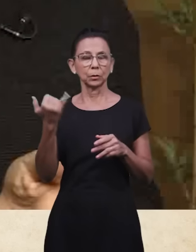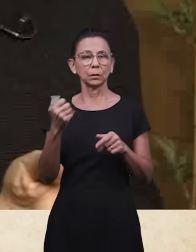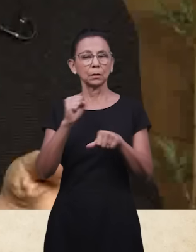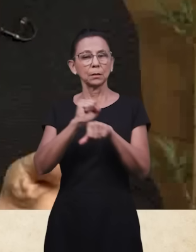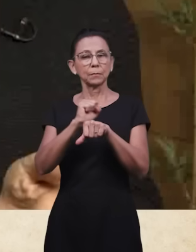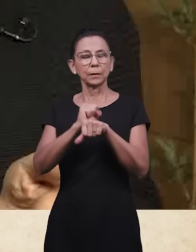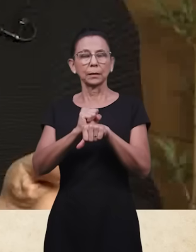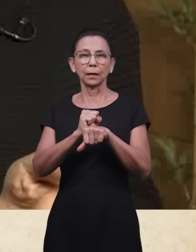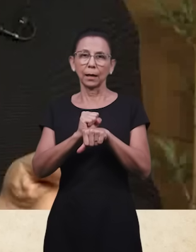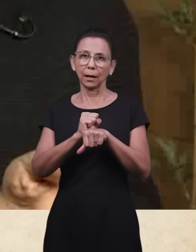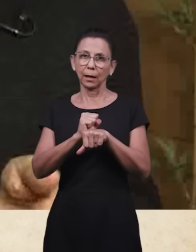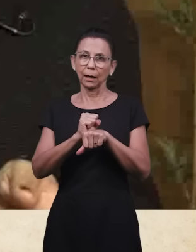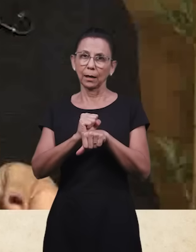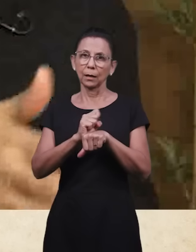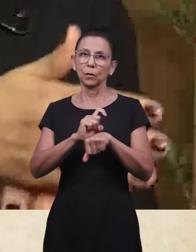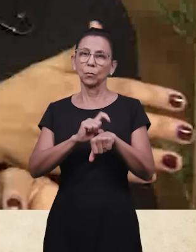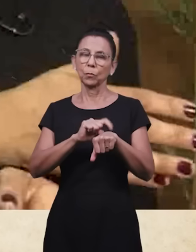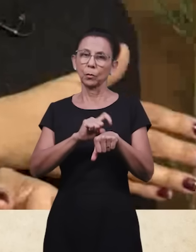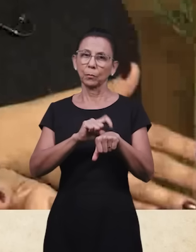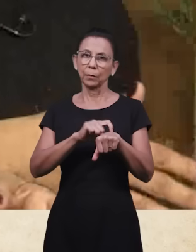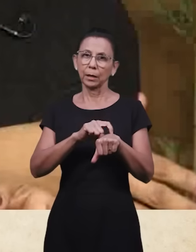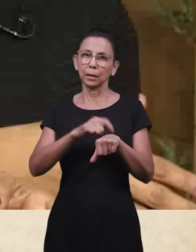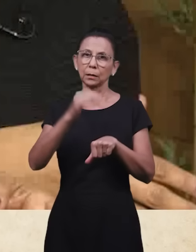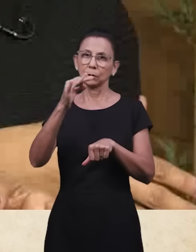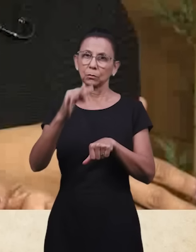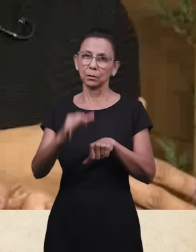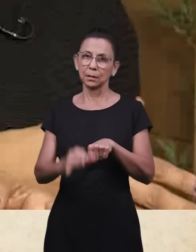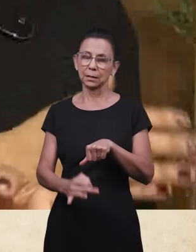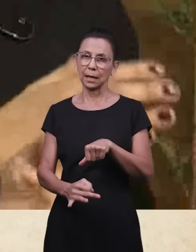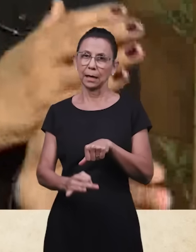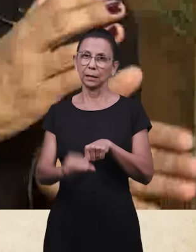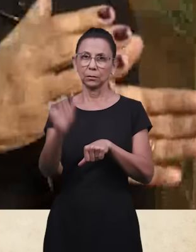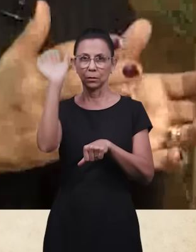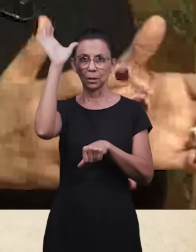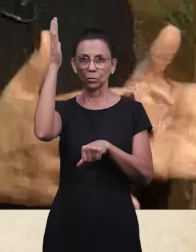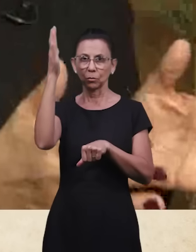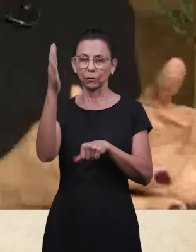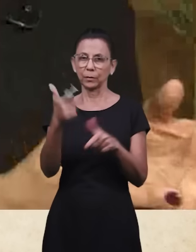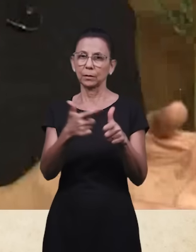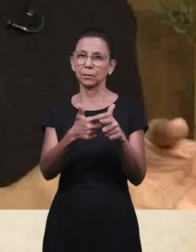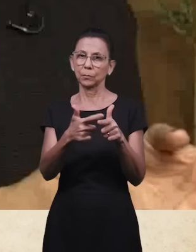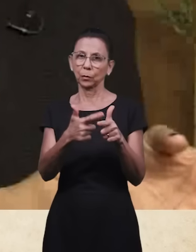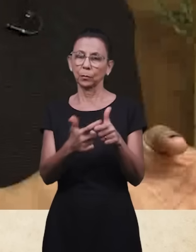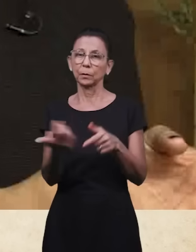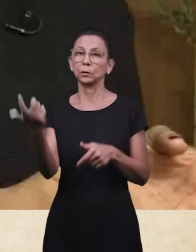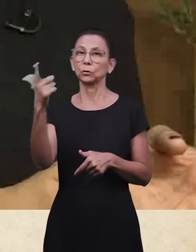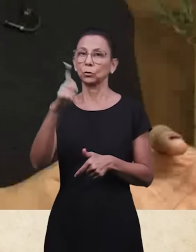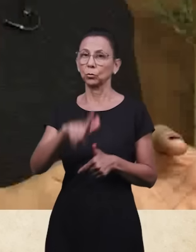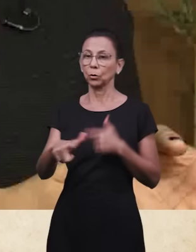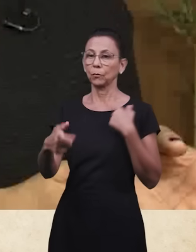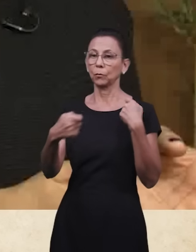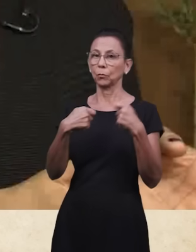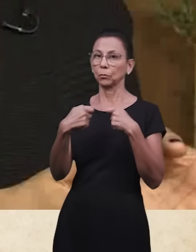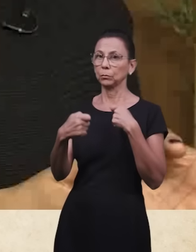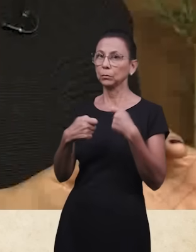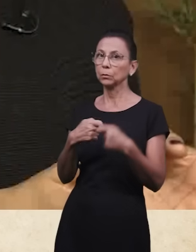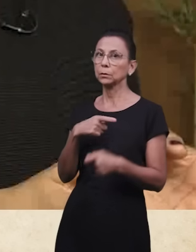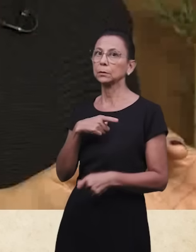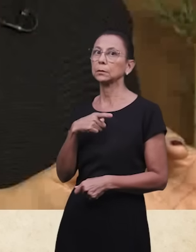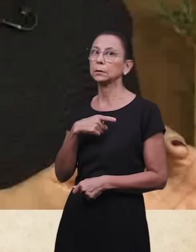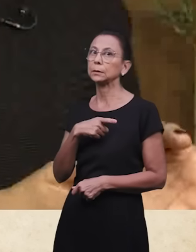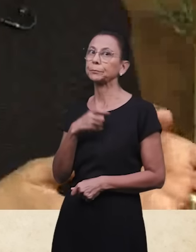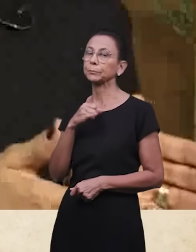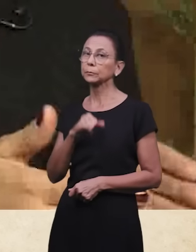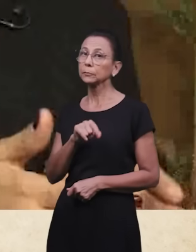aguardar este momento para também voltar ao patamar anterior de botar essas emoções sob